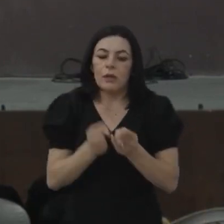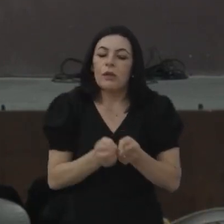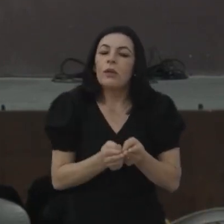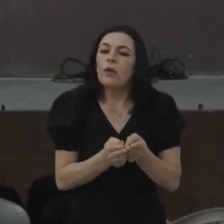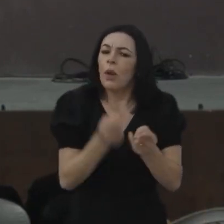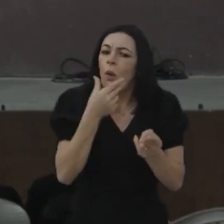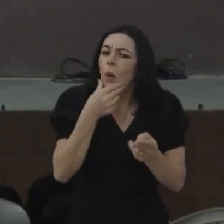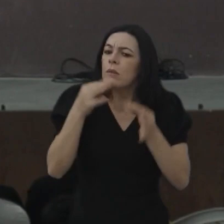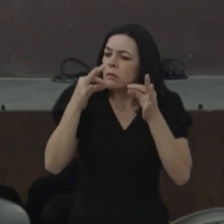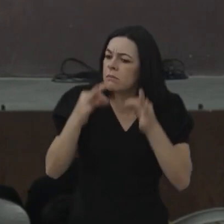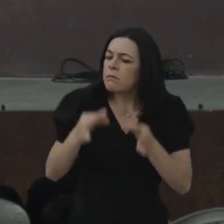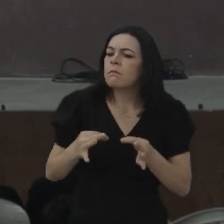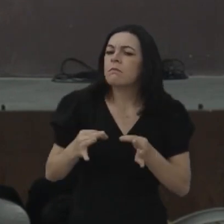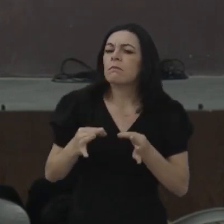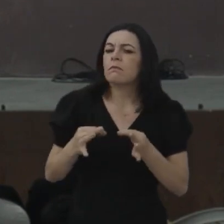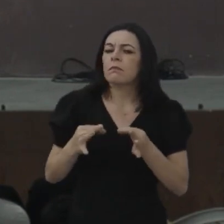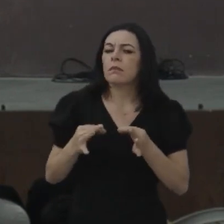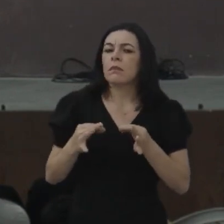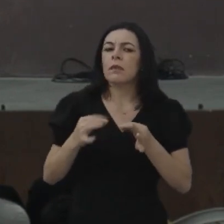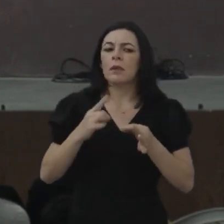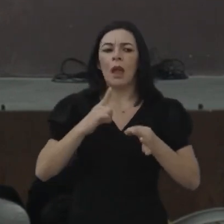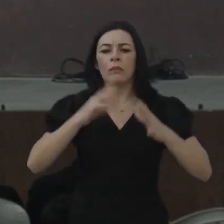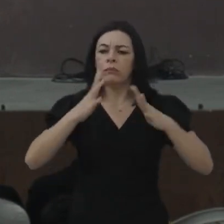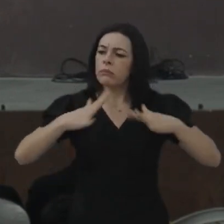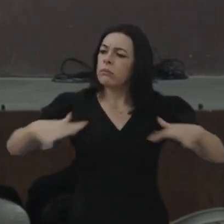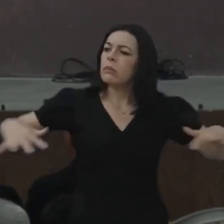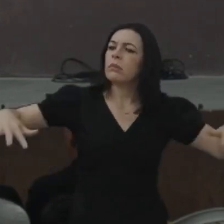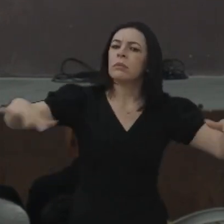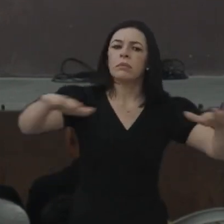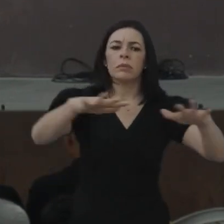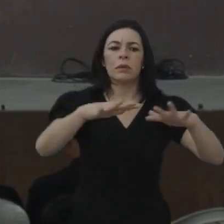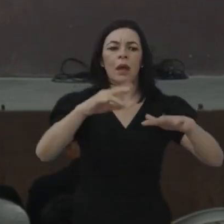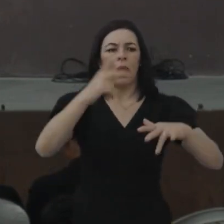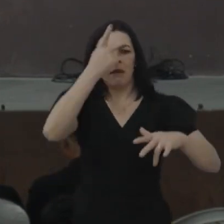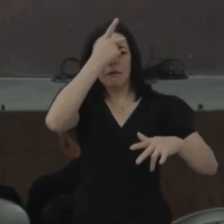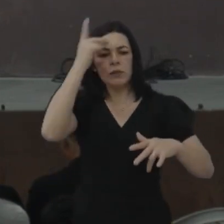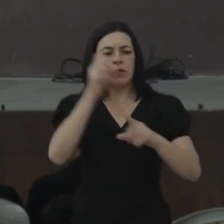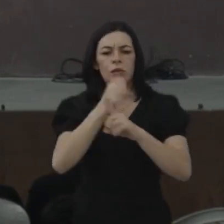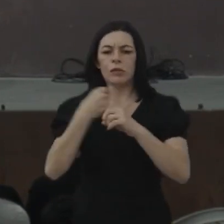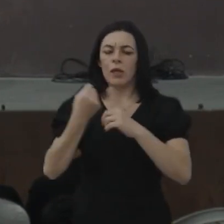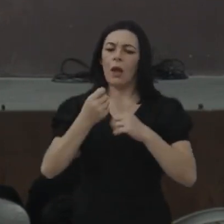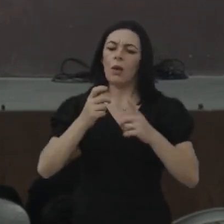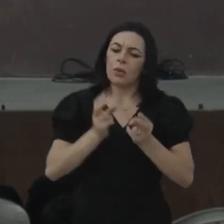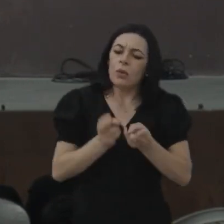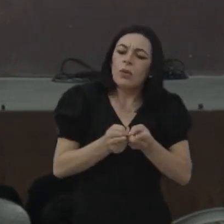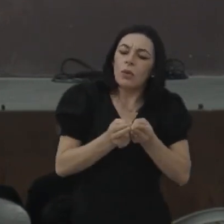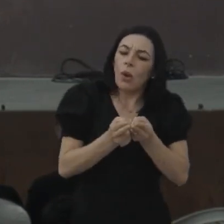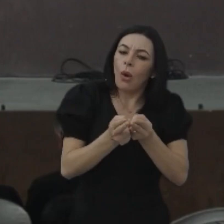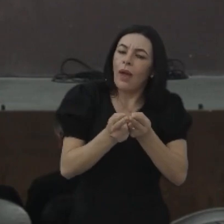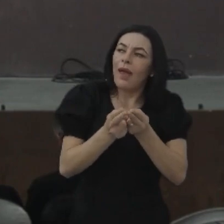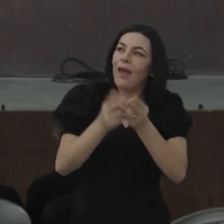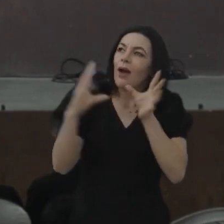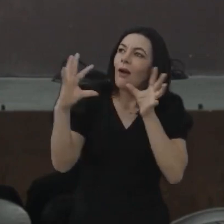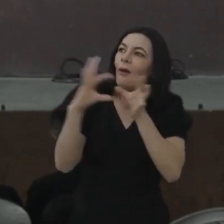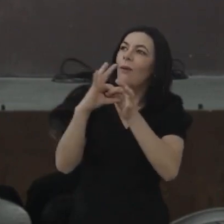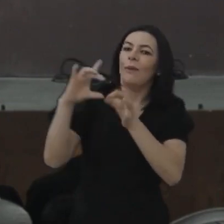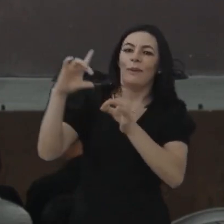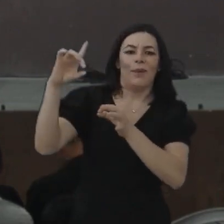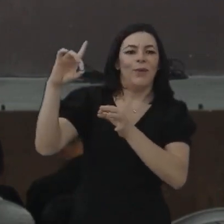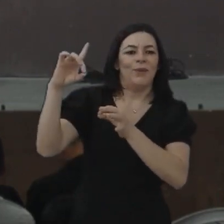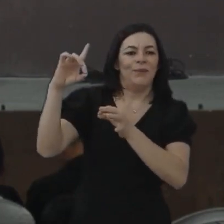um homem justo e íntegro entre os seus contemporâneos. Noé andava com Deus.